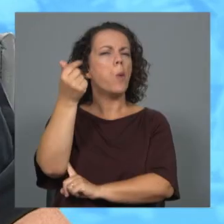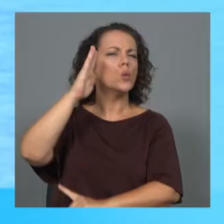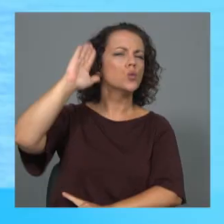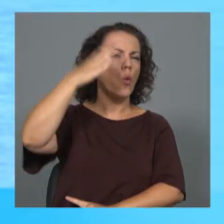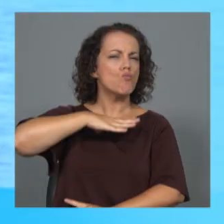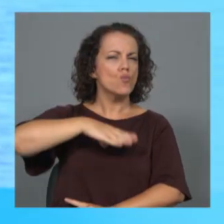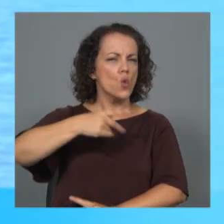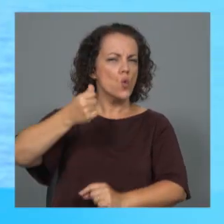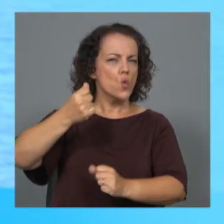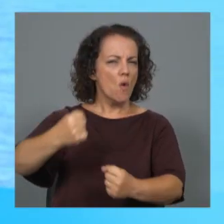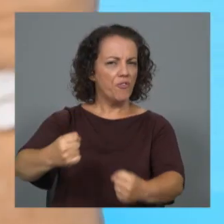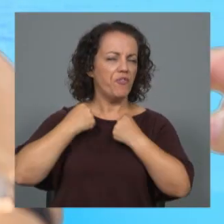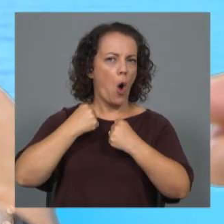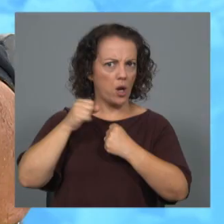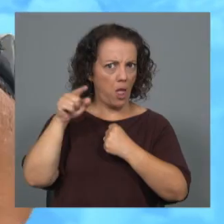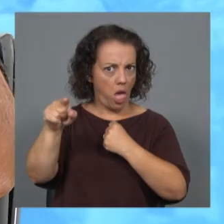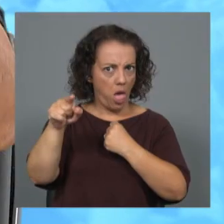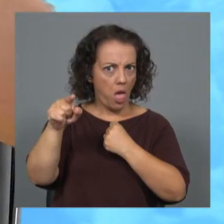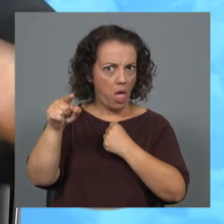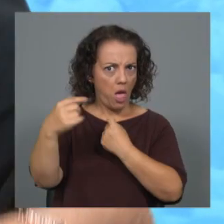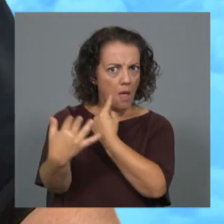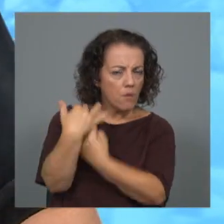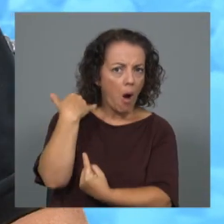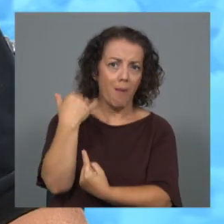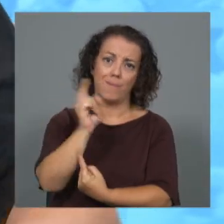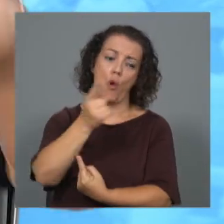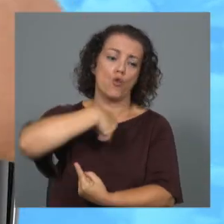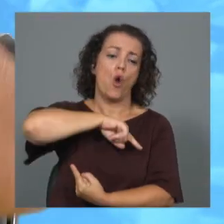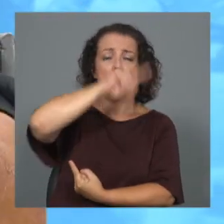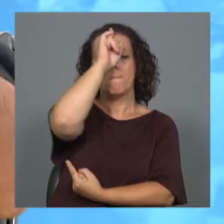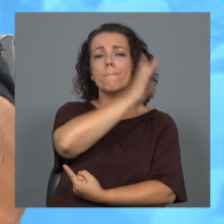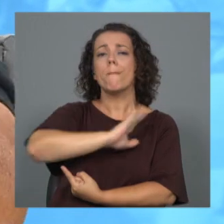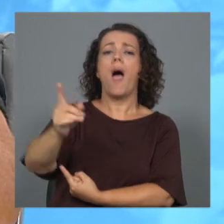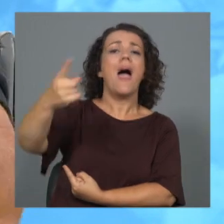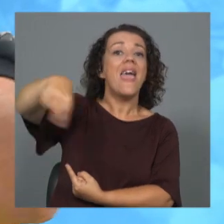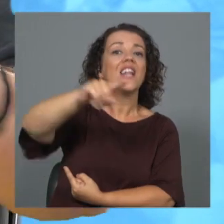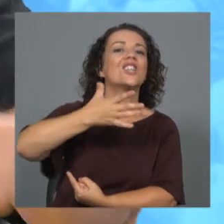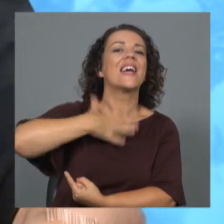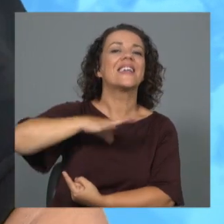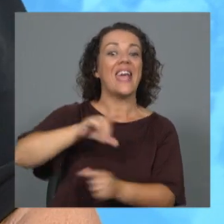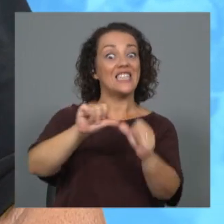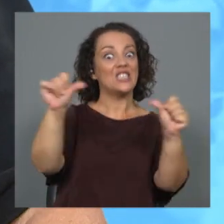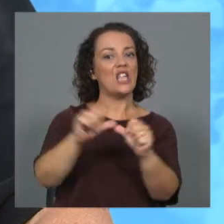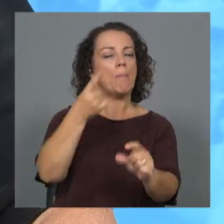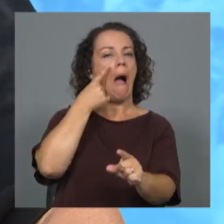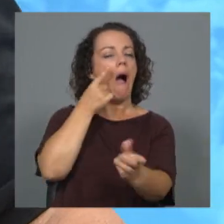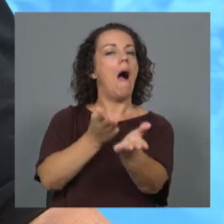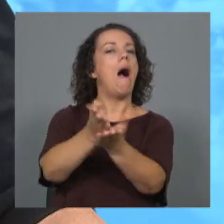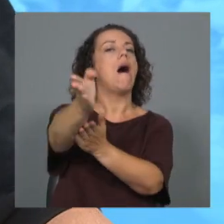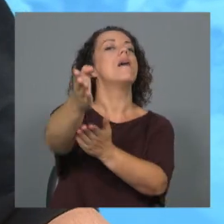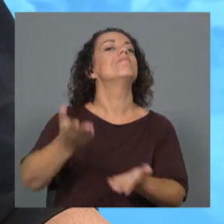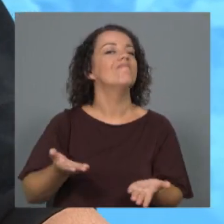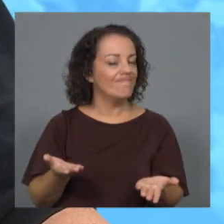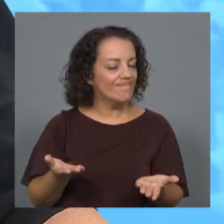mundo. Não podemos, porque eles já sabemos o que é que fazem. Eles querem perpetuar este sistema, ainda que